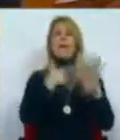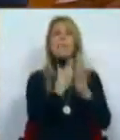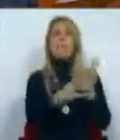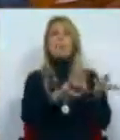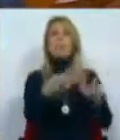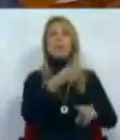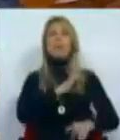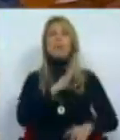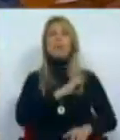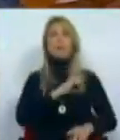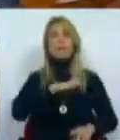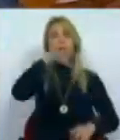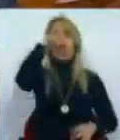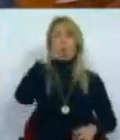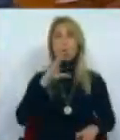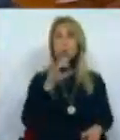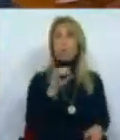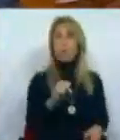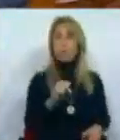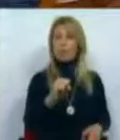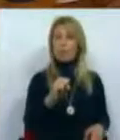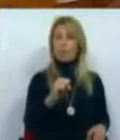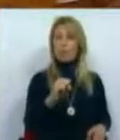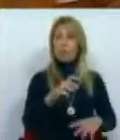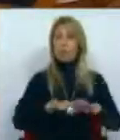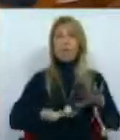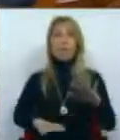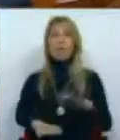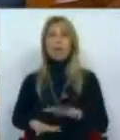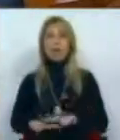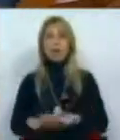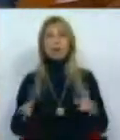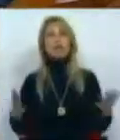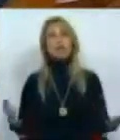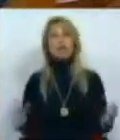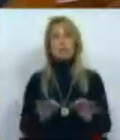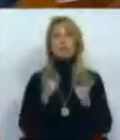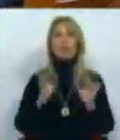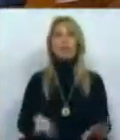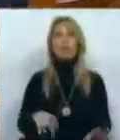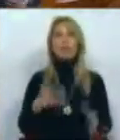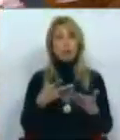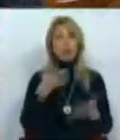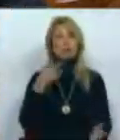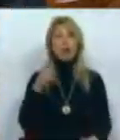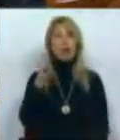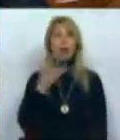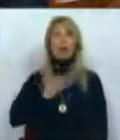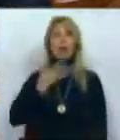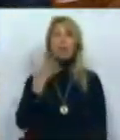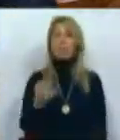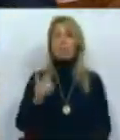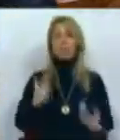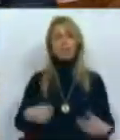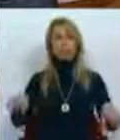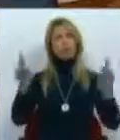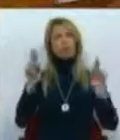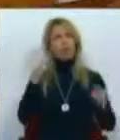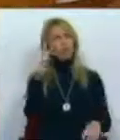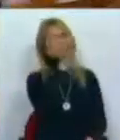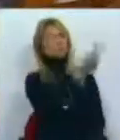privatizações do governo. Está a levar a cabo onde está com a EDP. E quando esperava ver aqui nesta